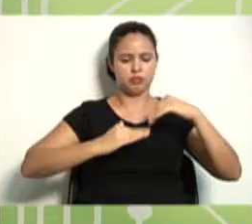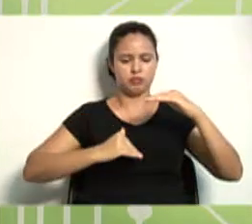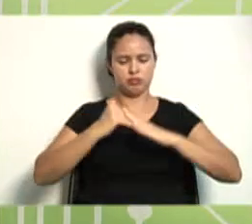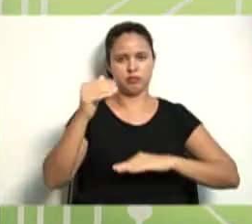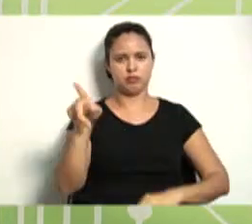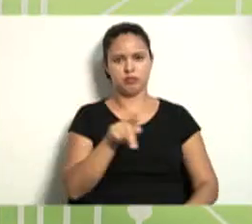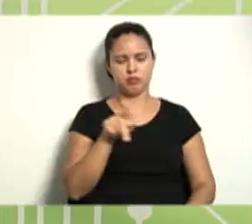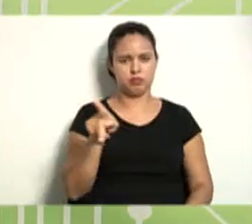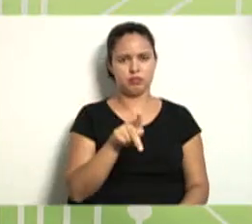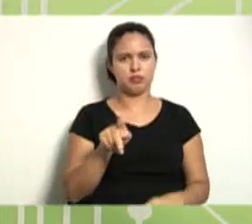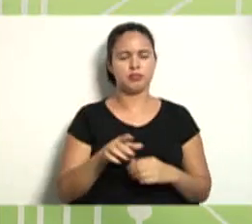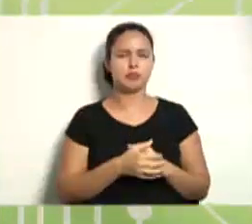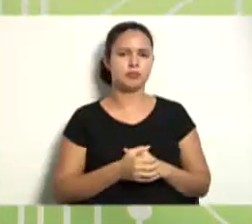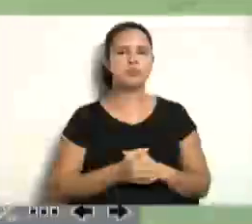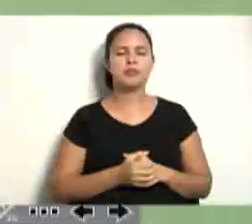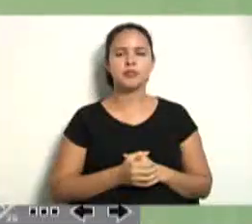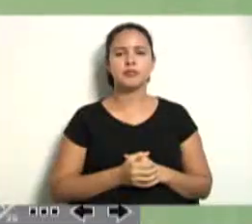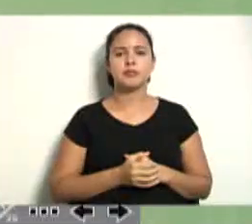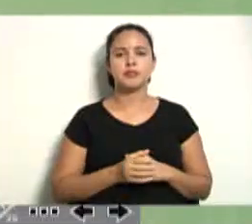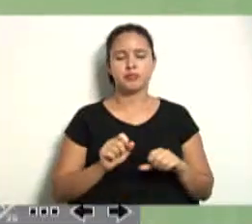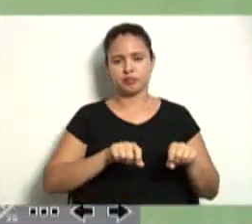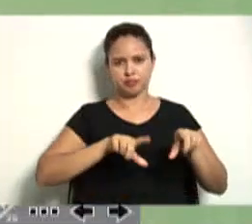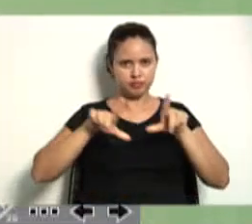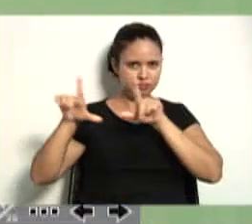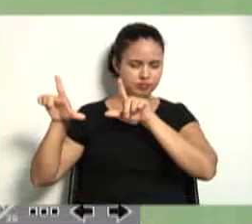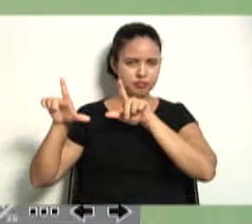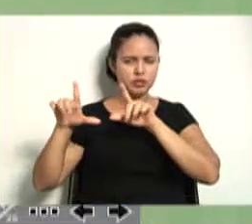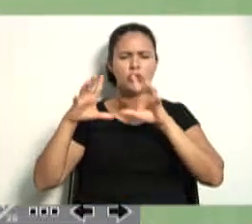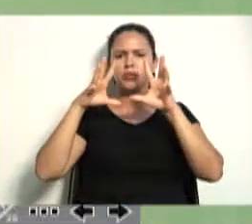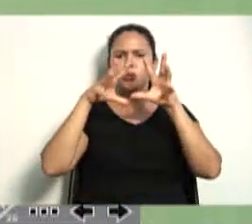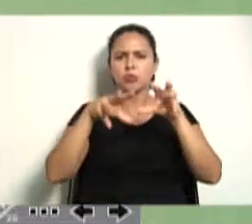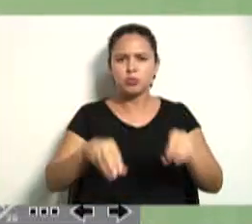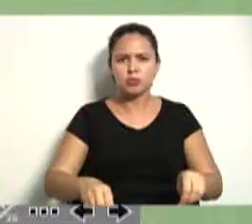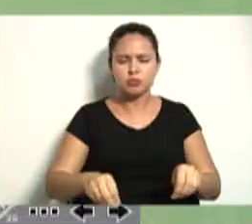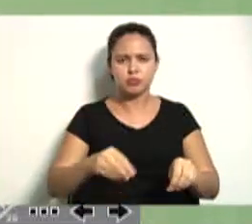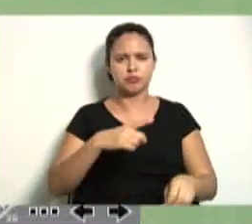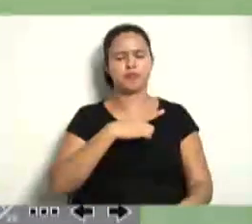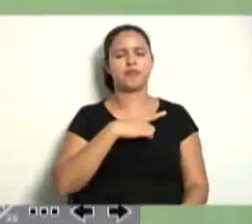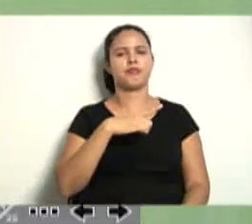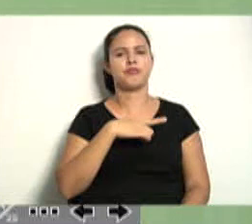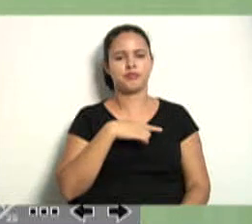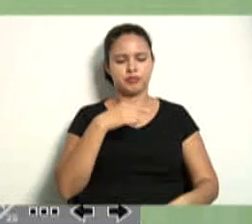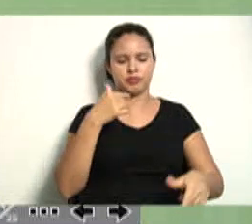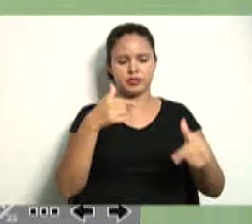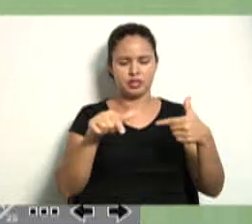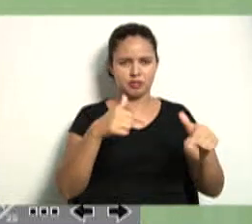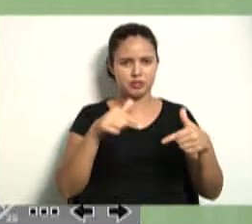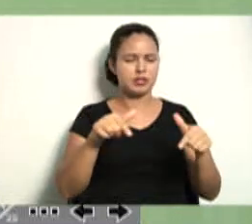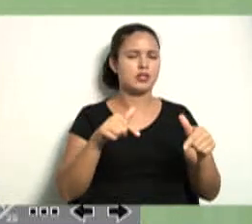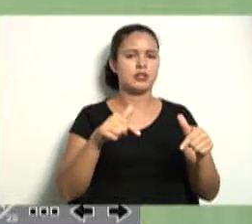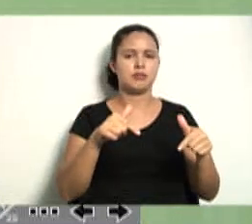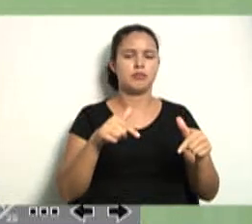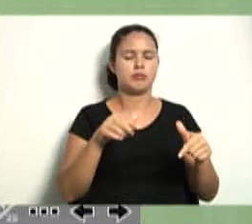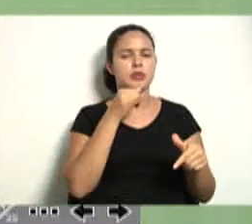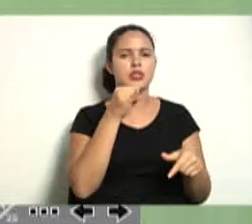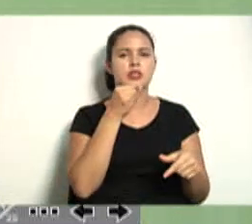lá para o nosso outro slide. Em tudo há trabalho. Pela manhã, hoje, quando você acordou,